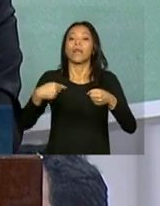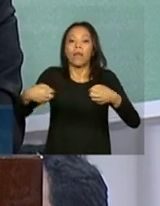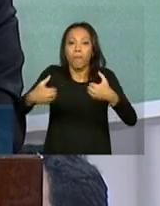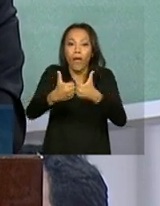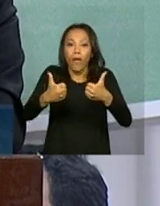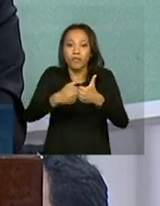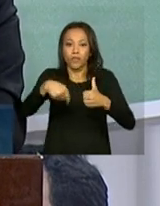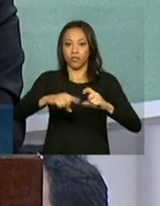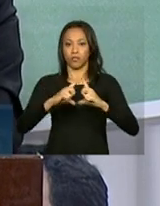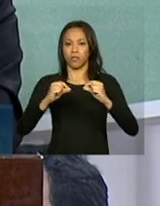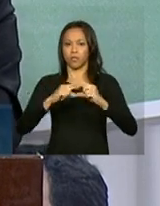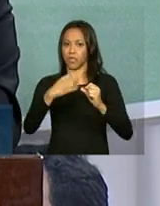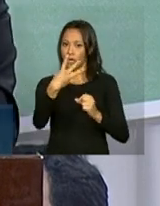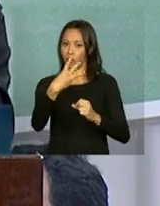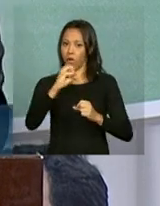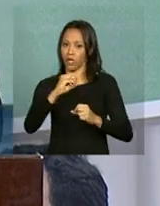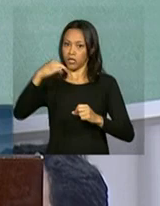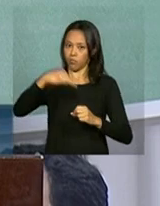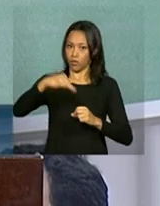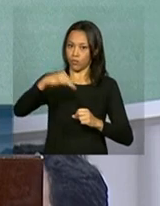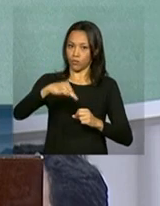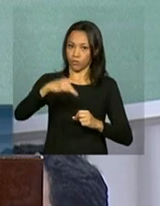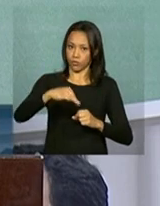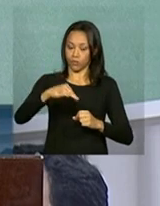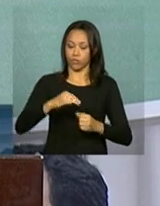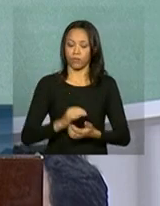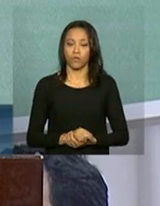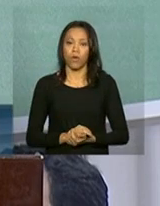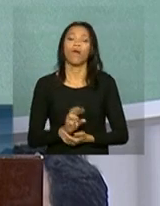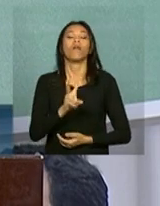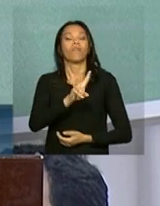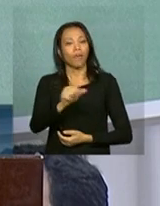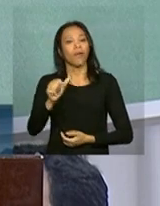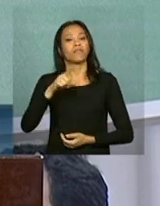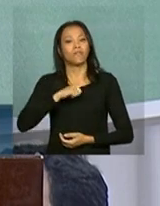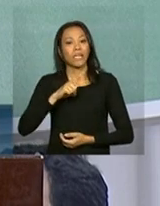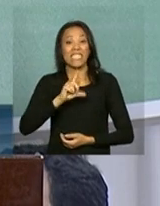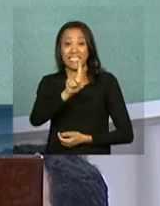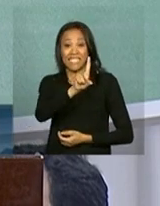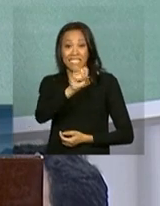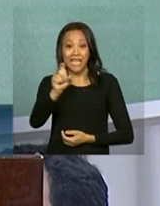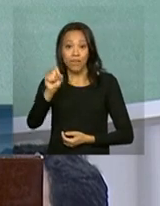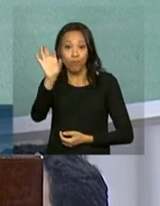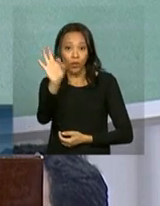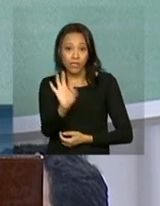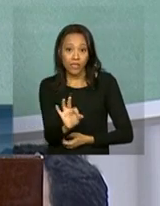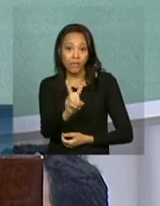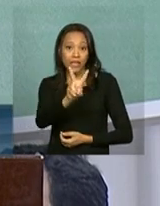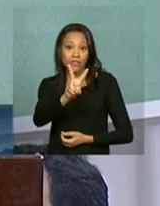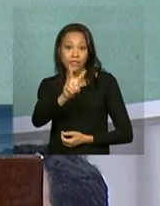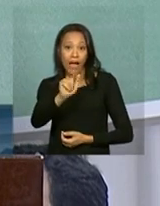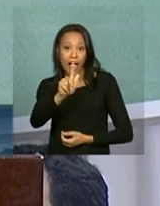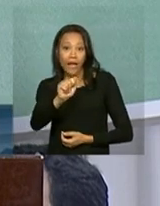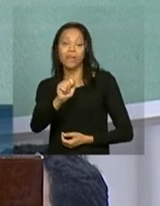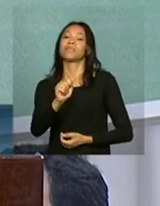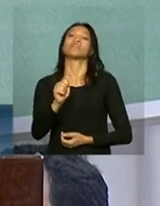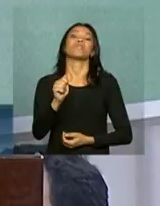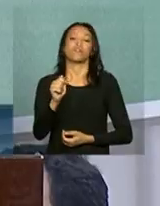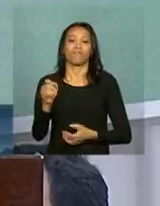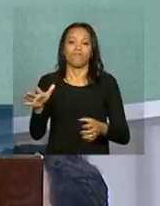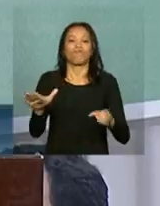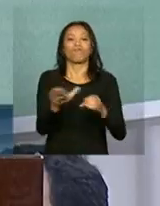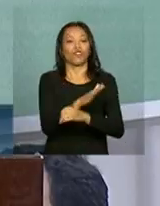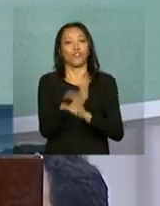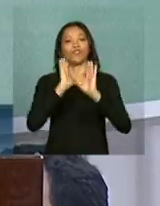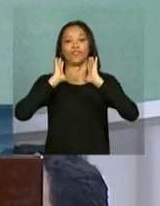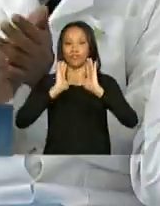a 40 minutos do centro de Brasília, vai ter 100% das vagas de médico preenchida,